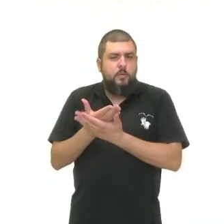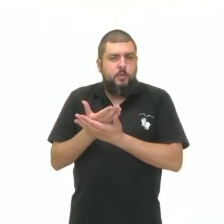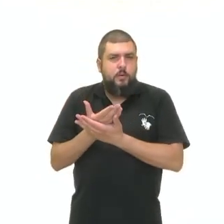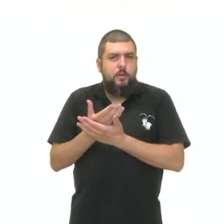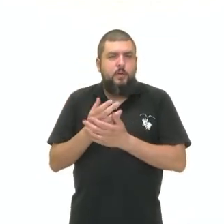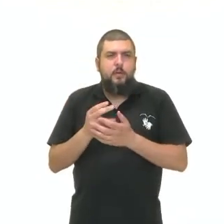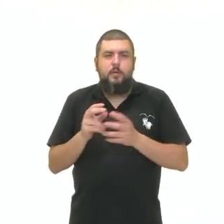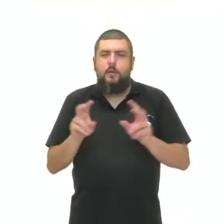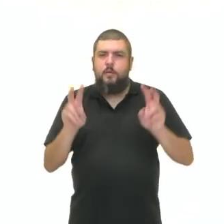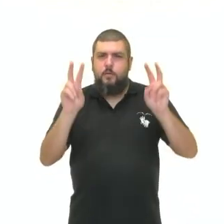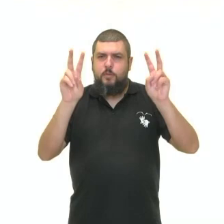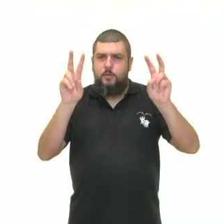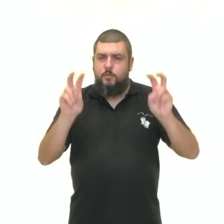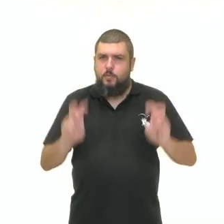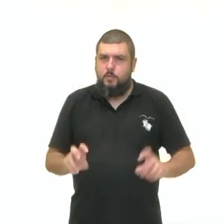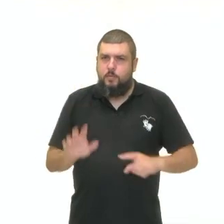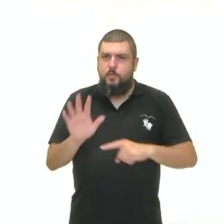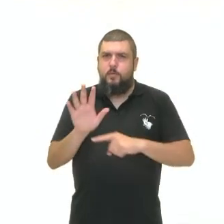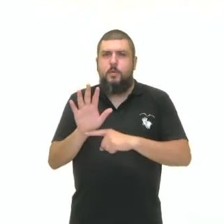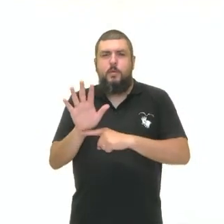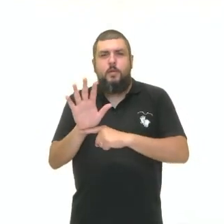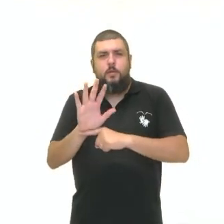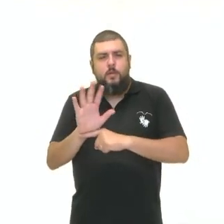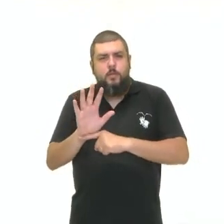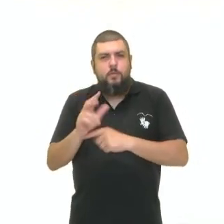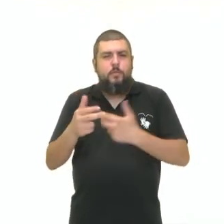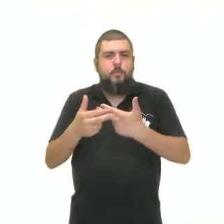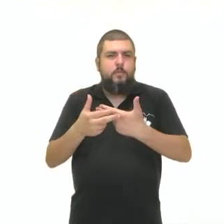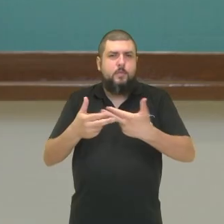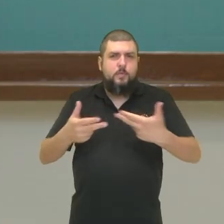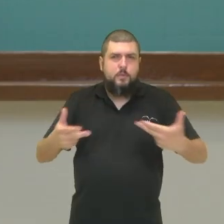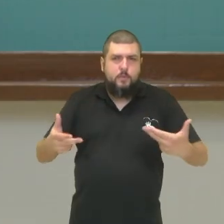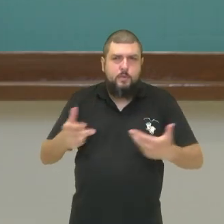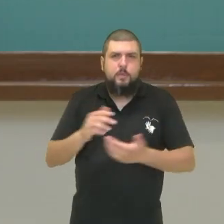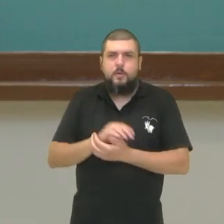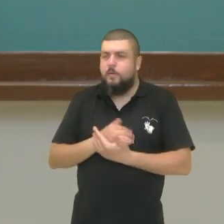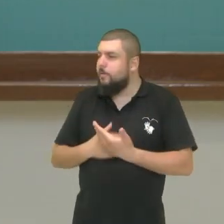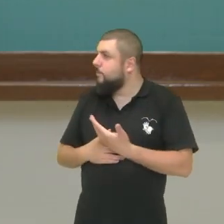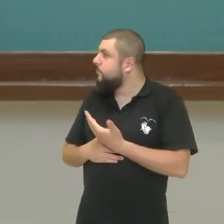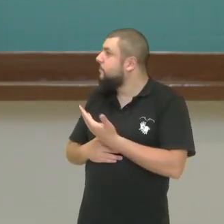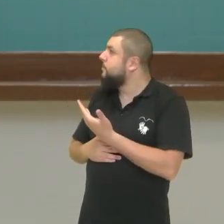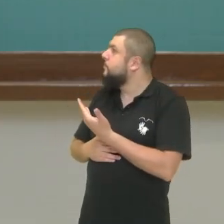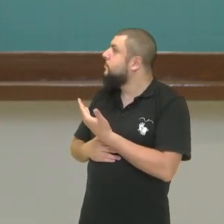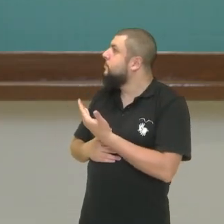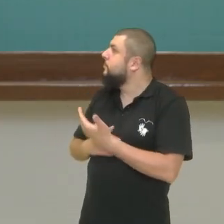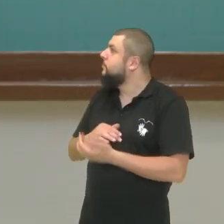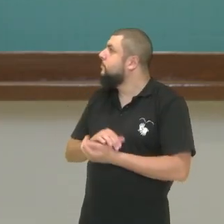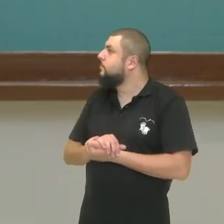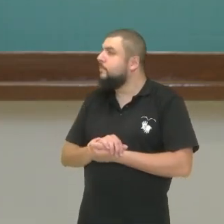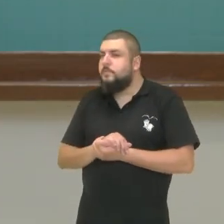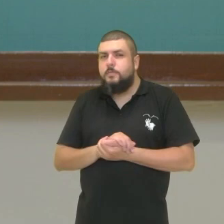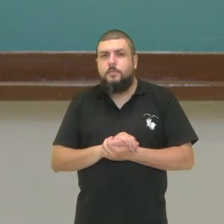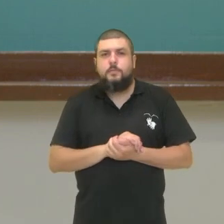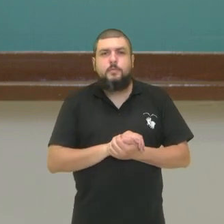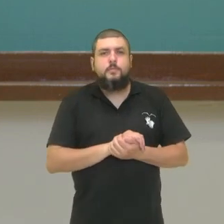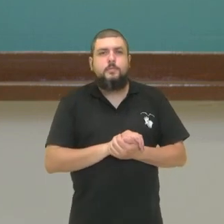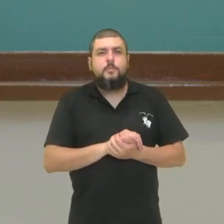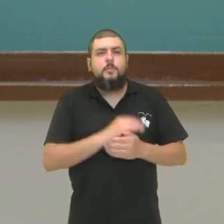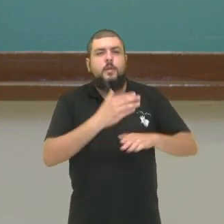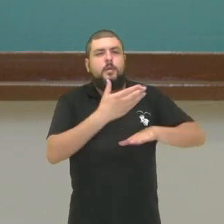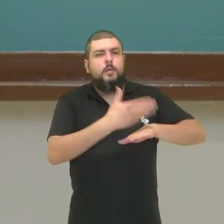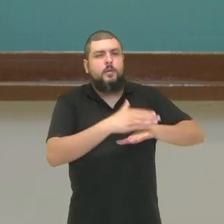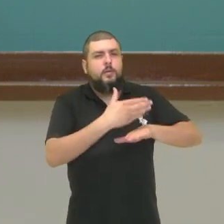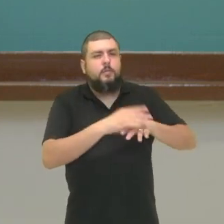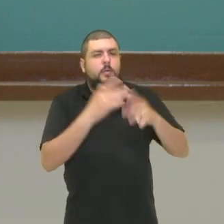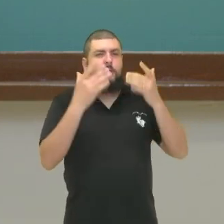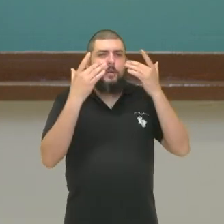temos aqui algumas sugestões sobre a arte do improviso, exercícios de teatro e uma